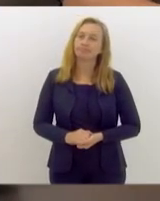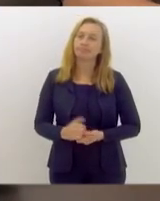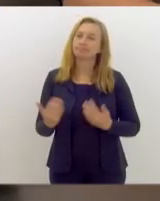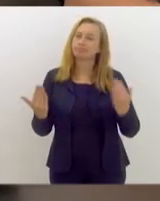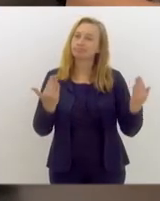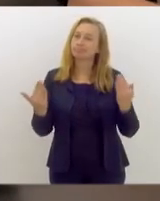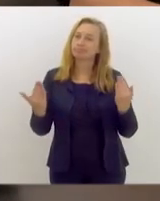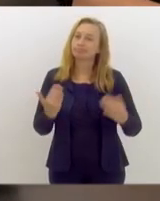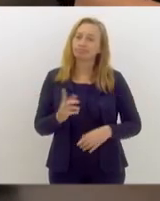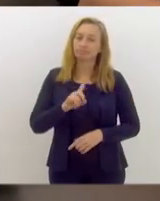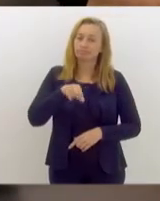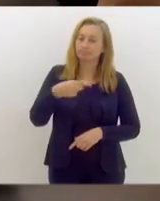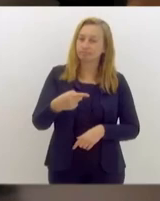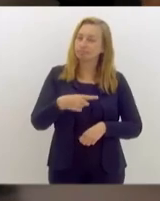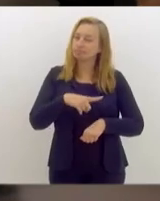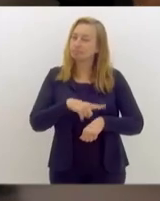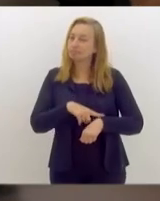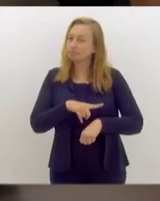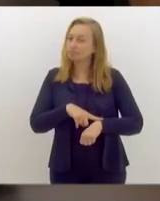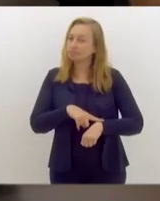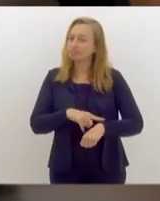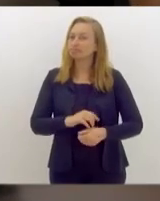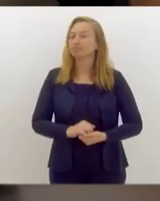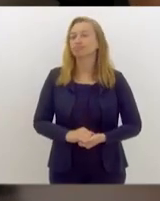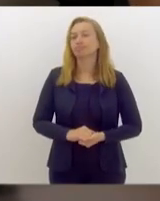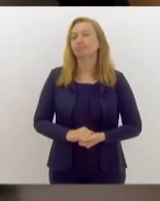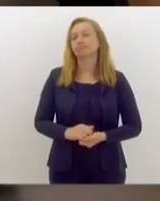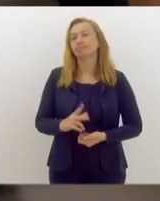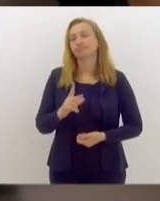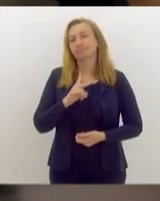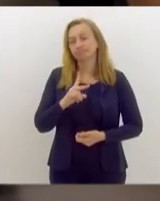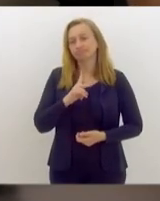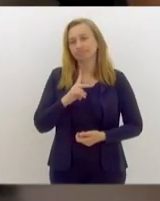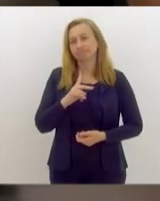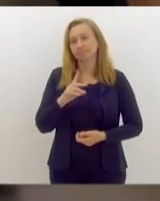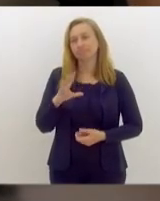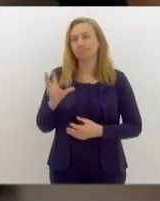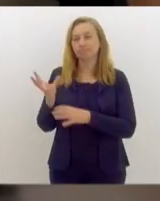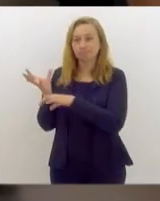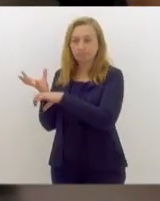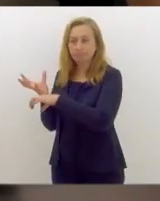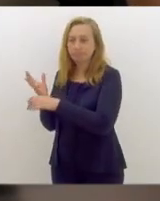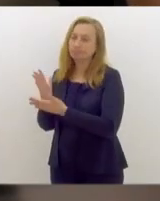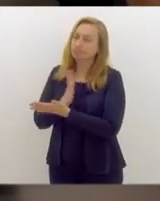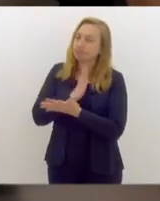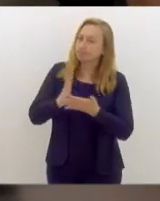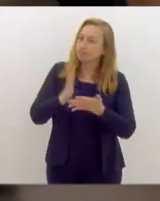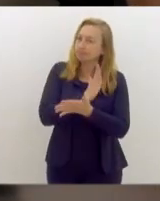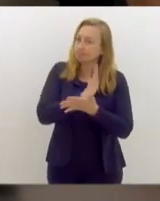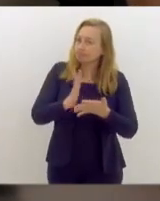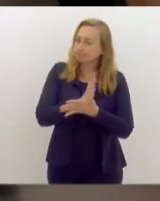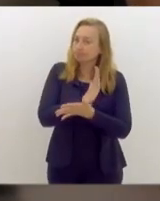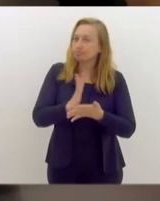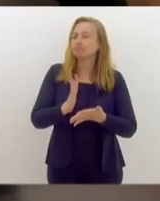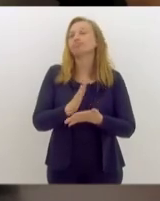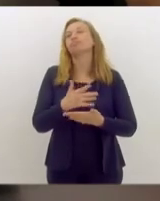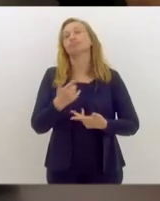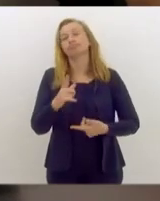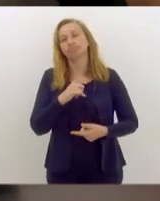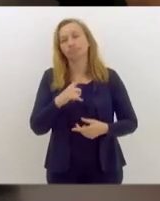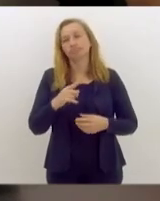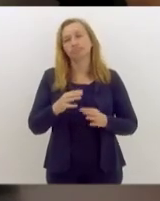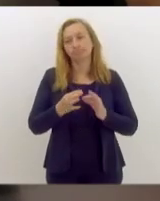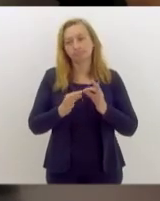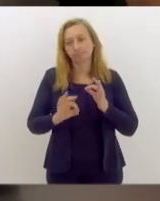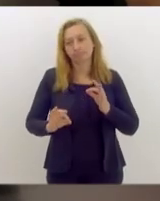Comparado a outros momentos em que o próprio Congresso teve, alguns congressos tiveram que ser estendidos para o